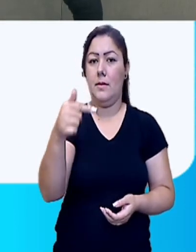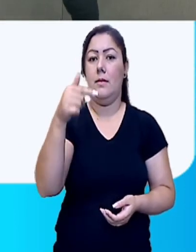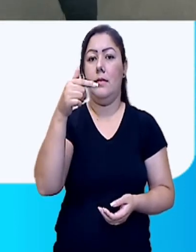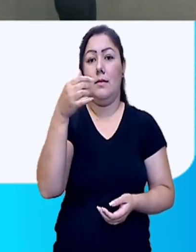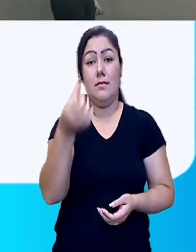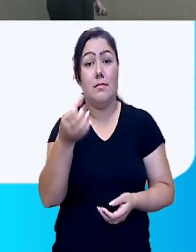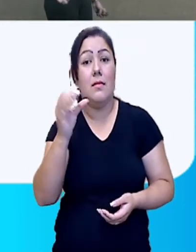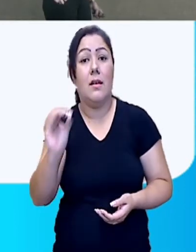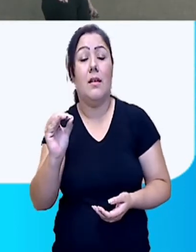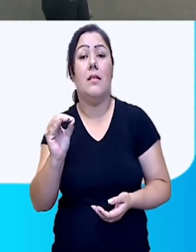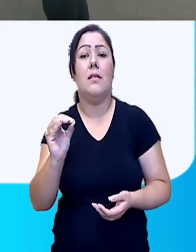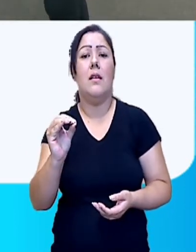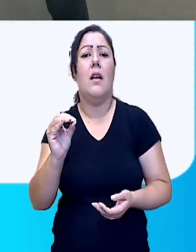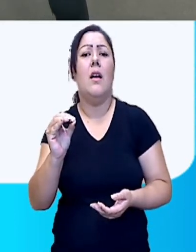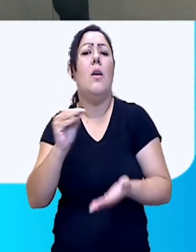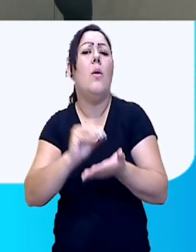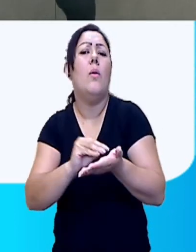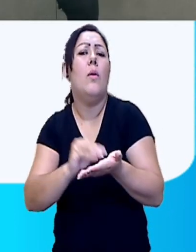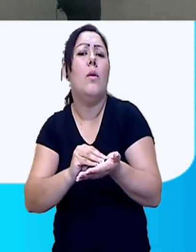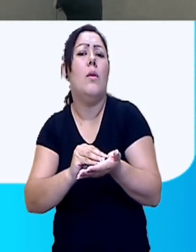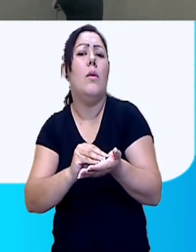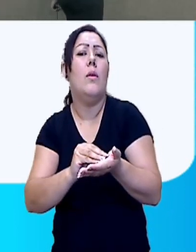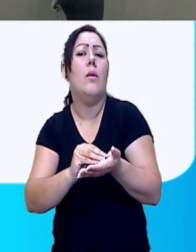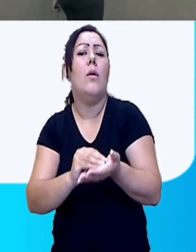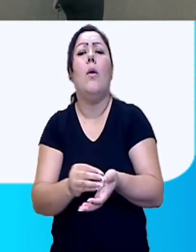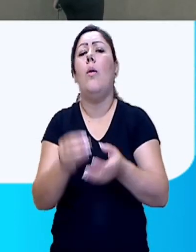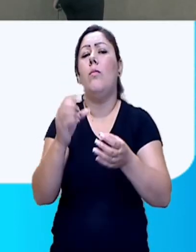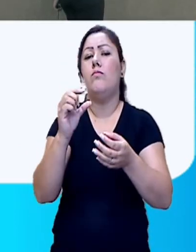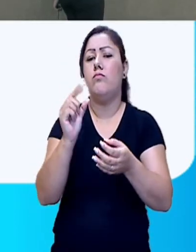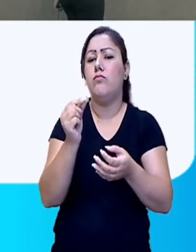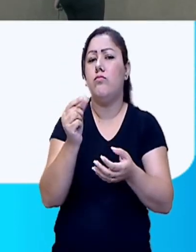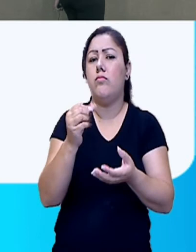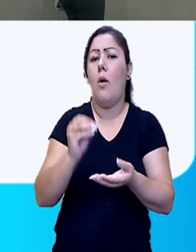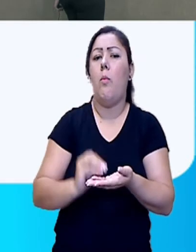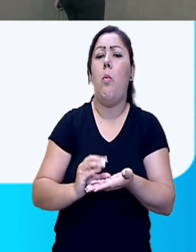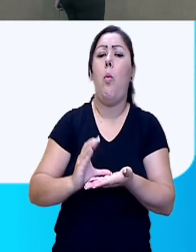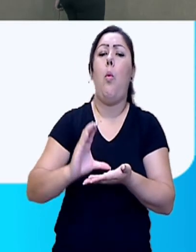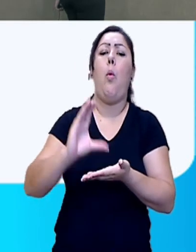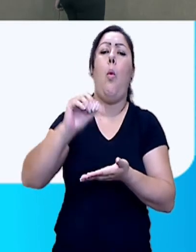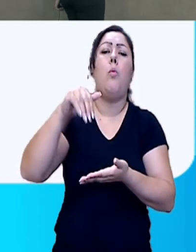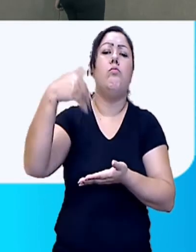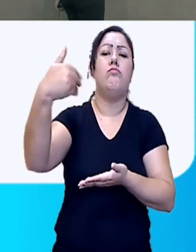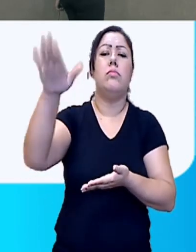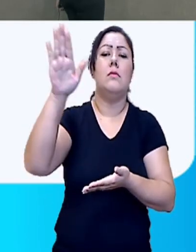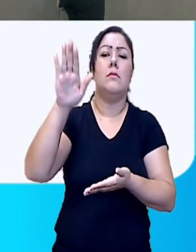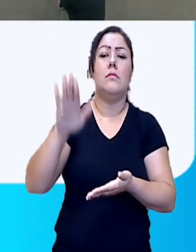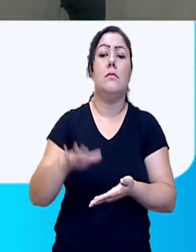Ficou faltando ou sobrando dinheiro? Vamos ver aqui, olha, 2.500